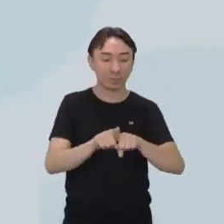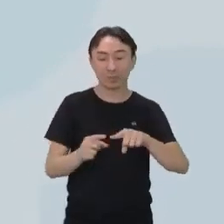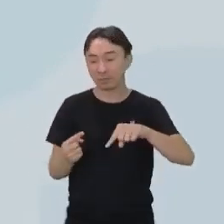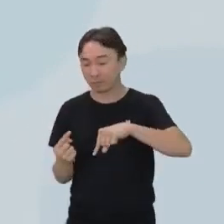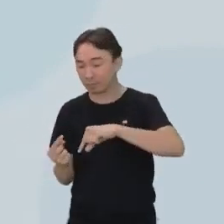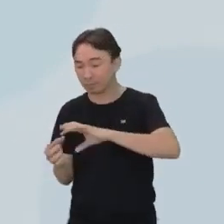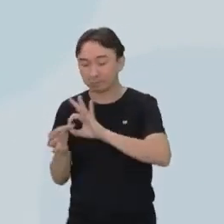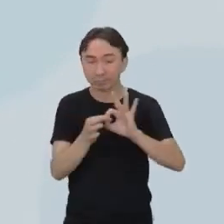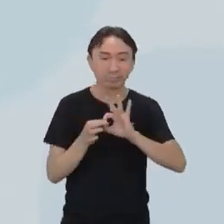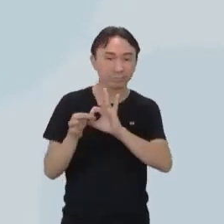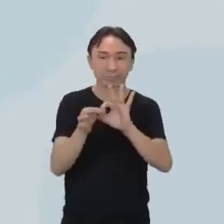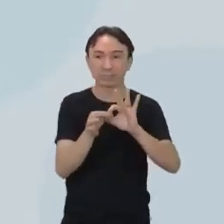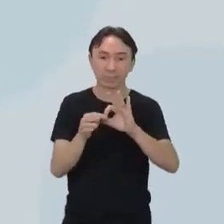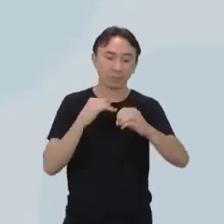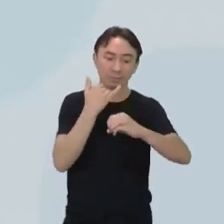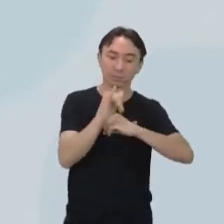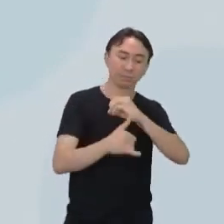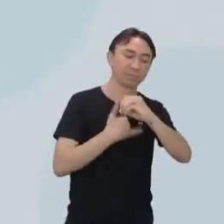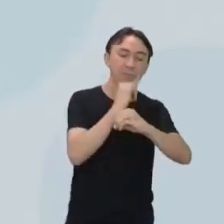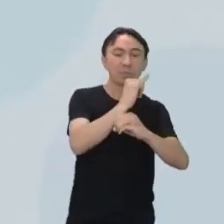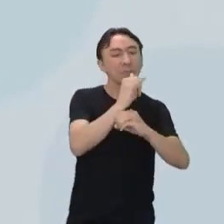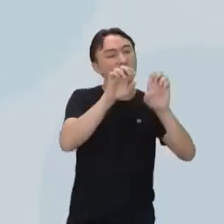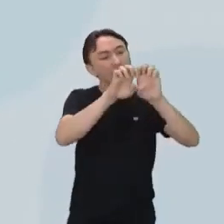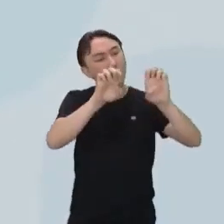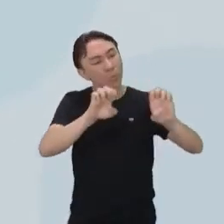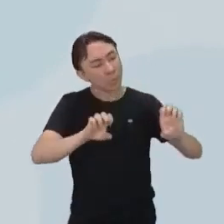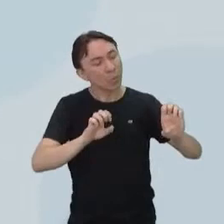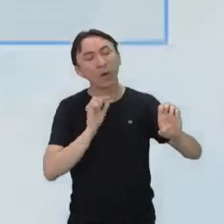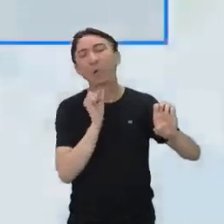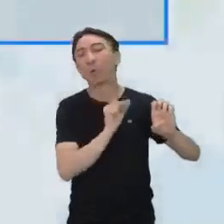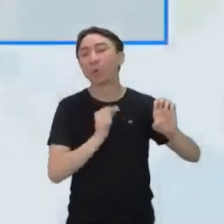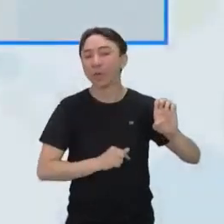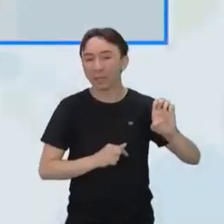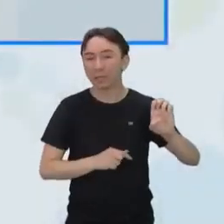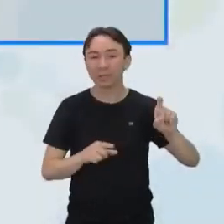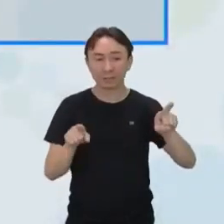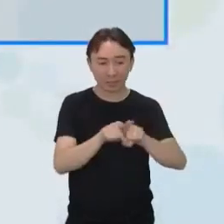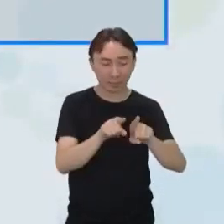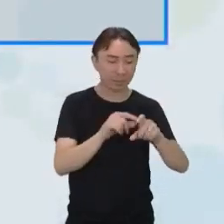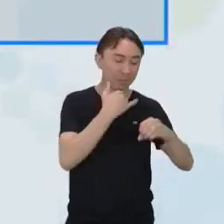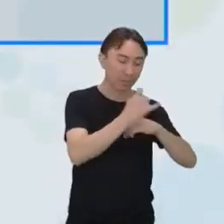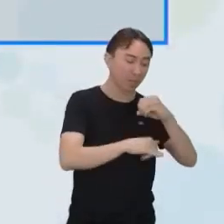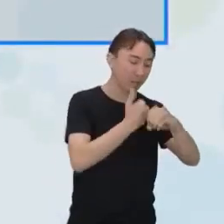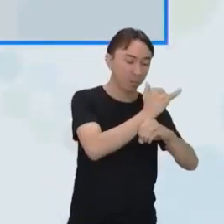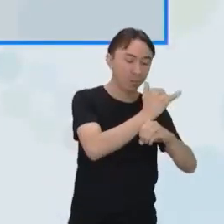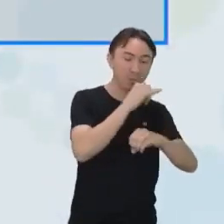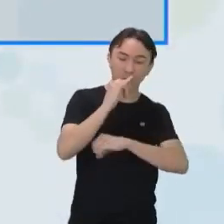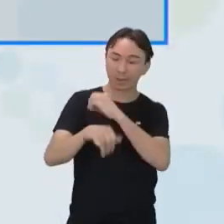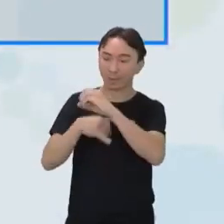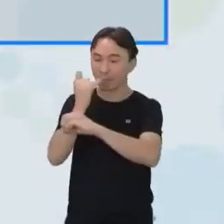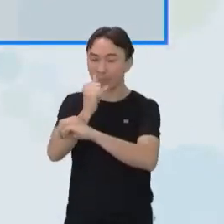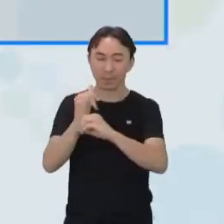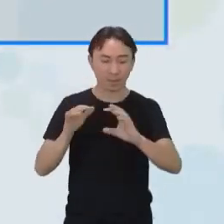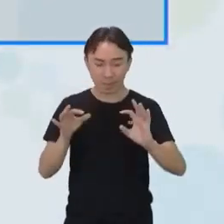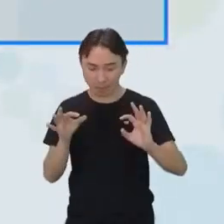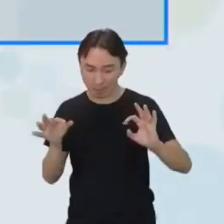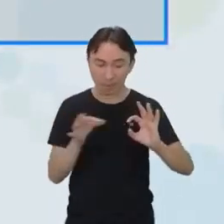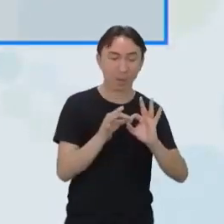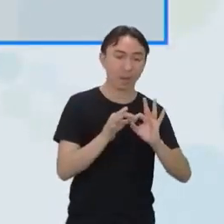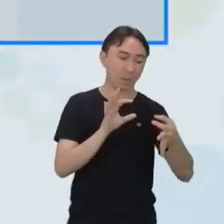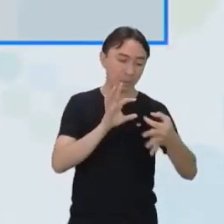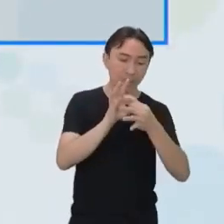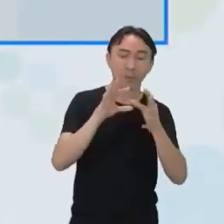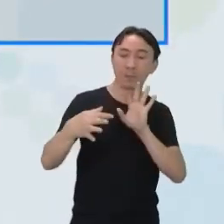vem a ser mais ou menos a estrutura do átomo e também as interações que ocorrem entre eles. E aí, professor, a gente vai usar um